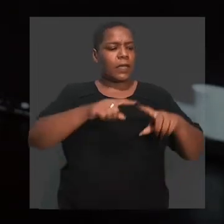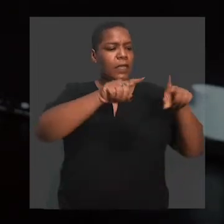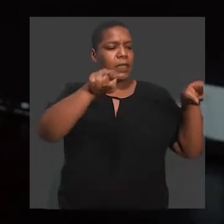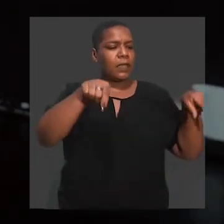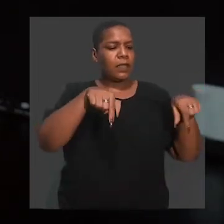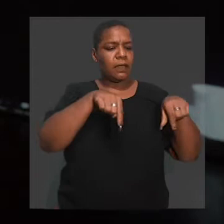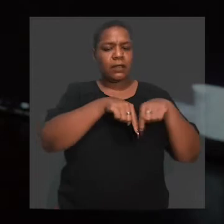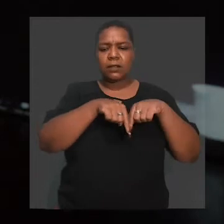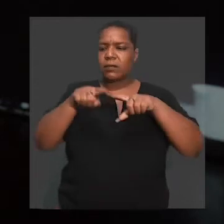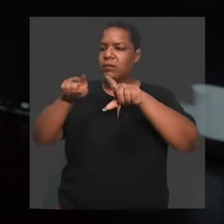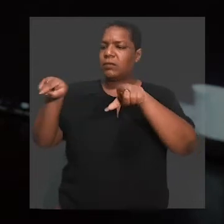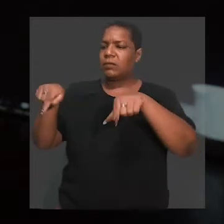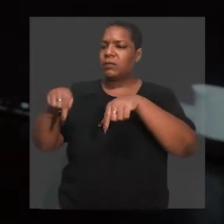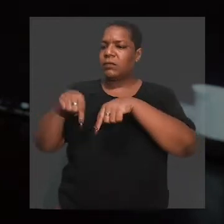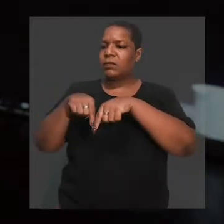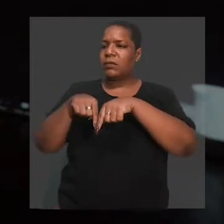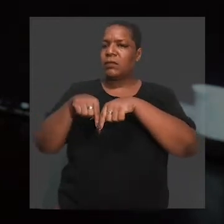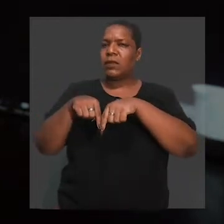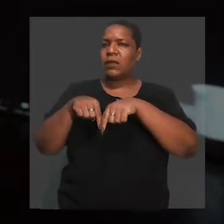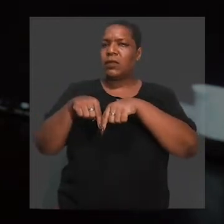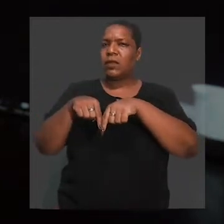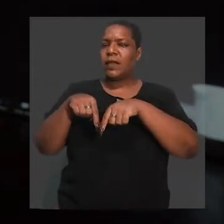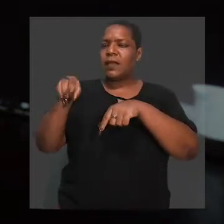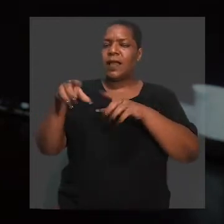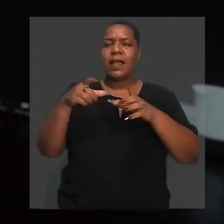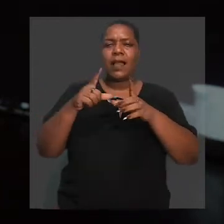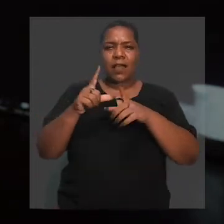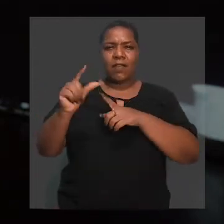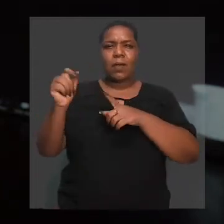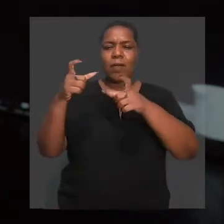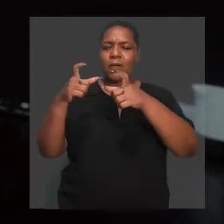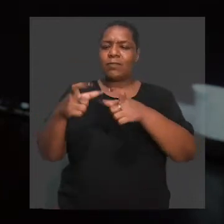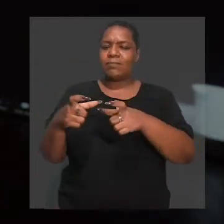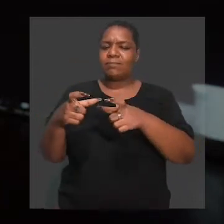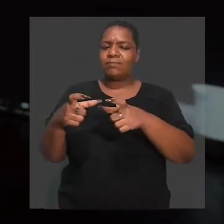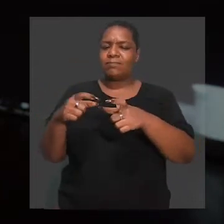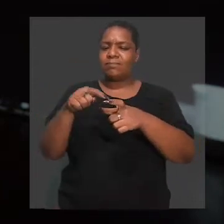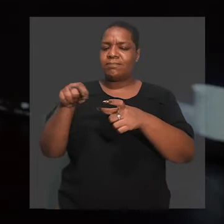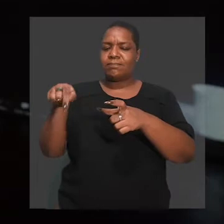O espaço que fica depois que alguém vai embora